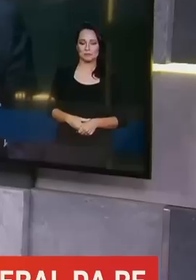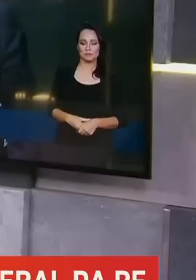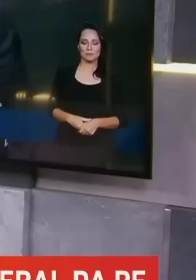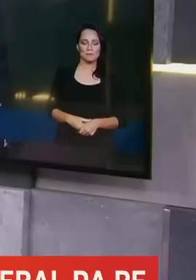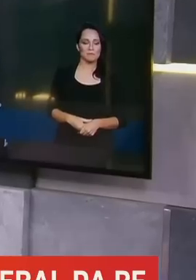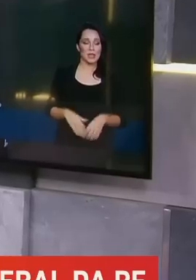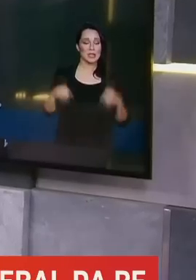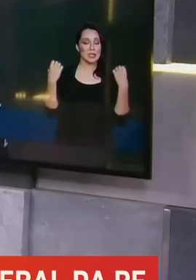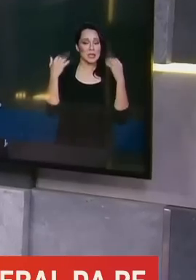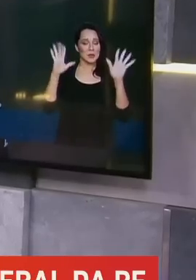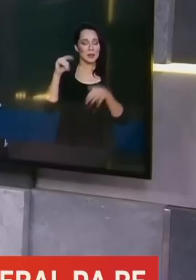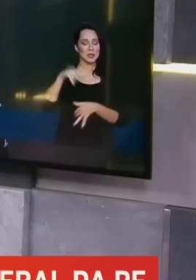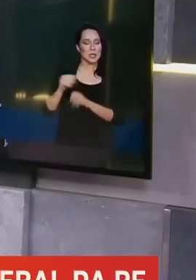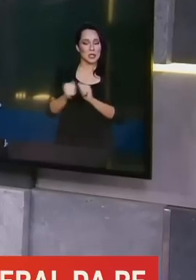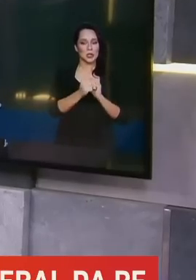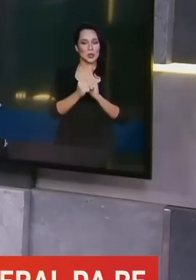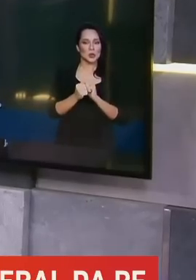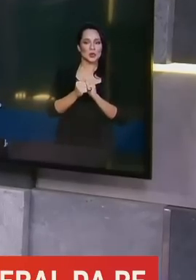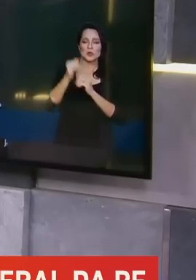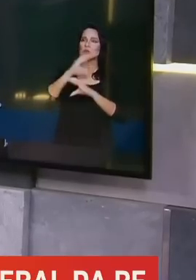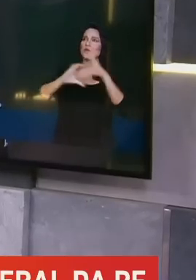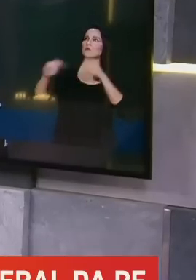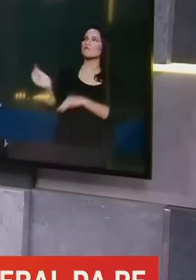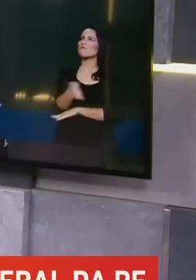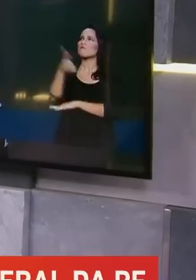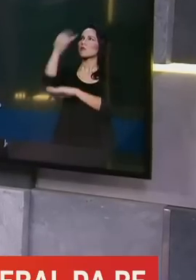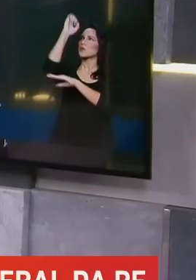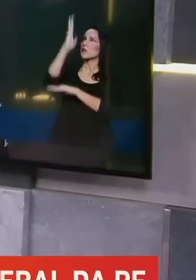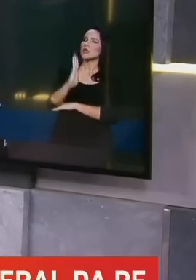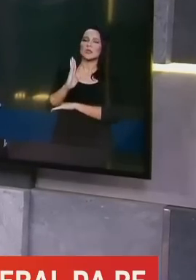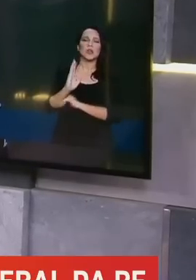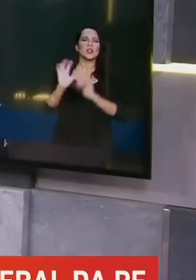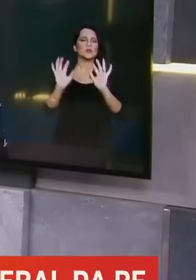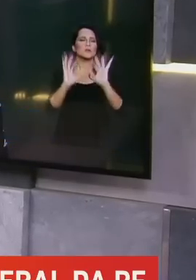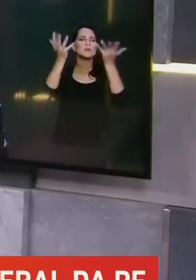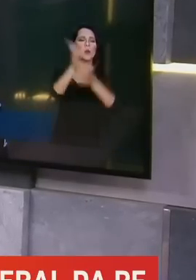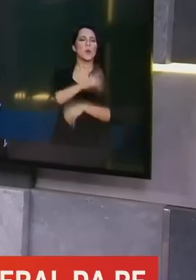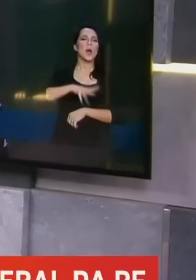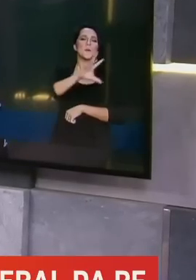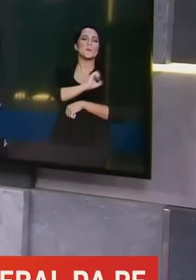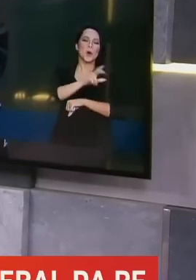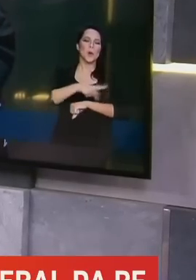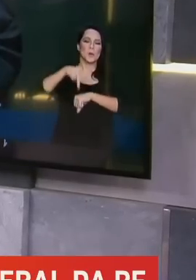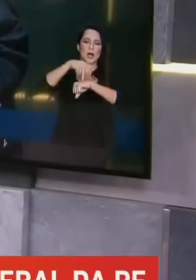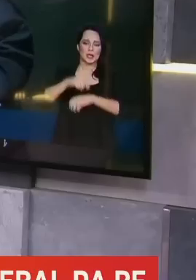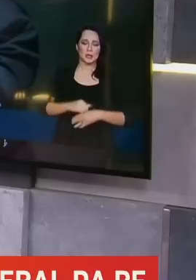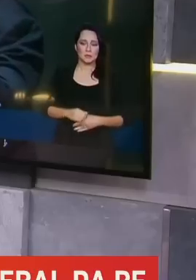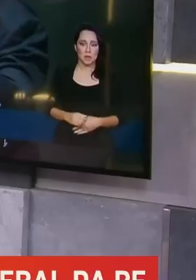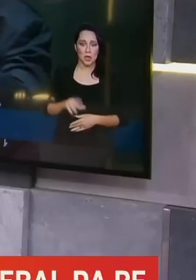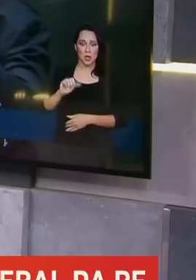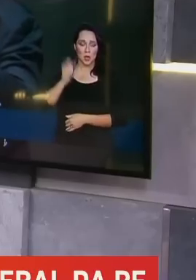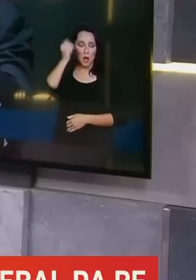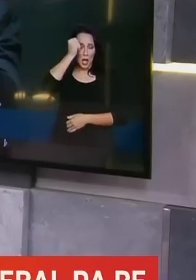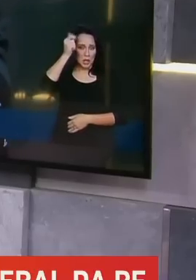celebramos aqui juntos o hino nacional da Justiça Flávio Dino na posse do novo diretor geral